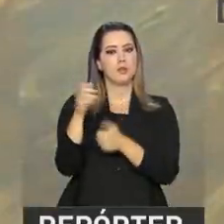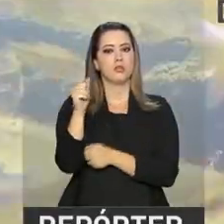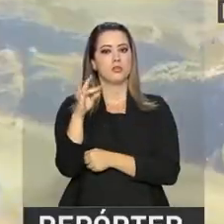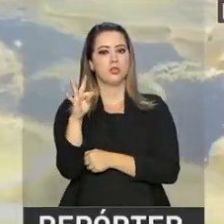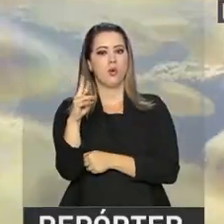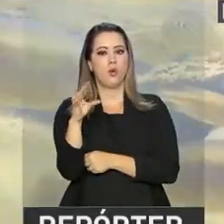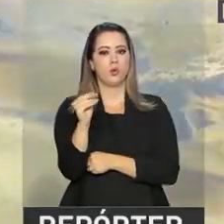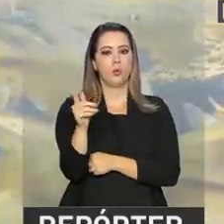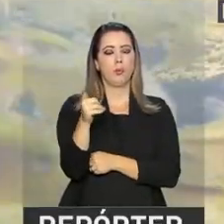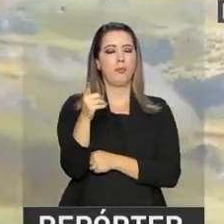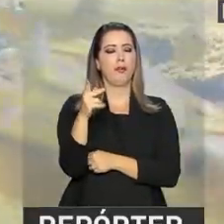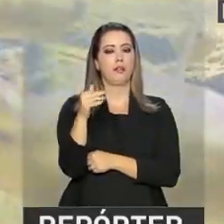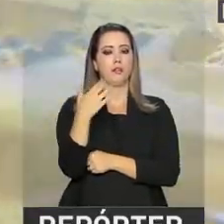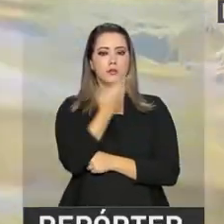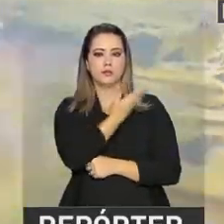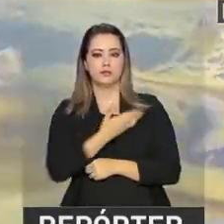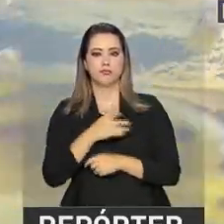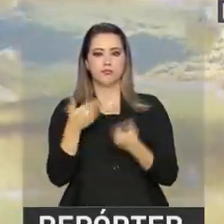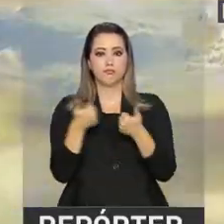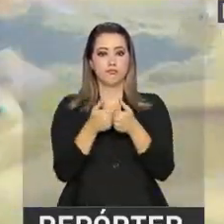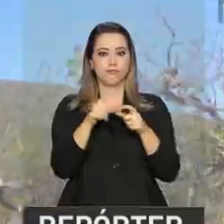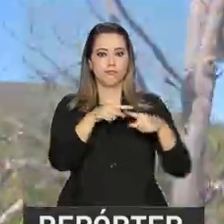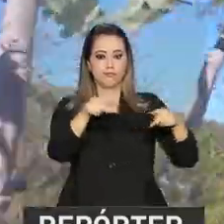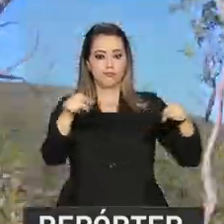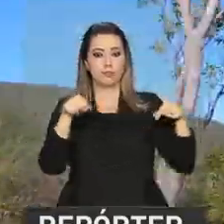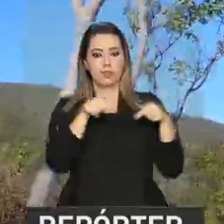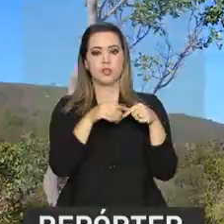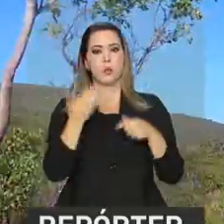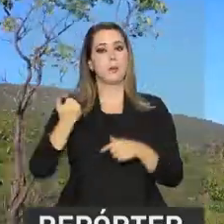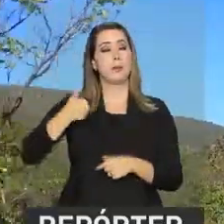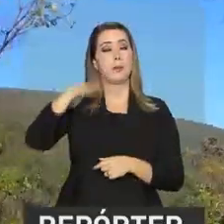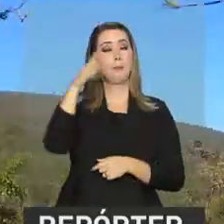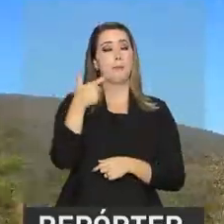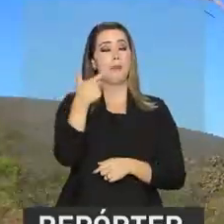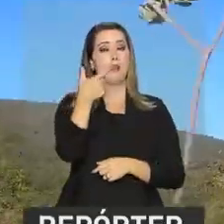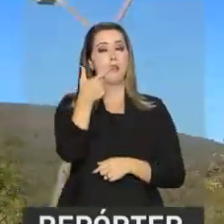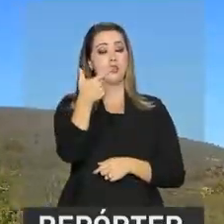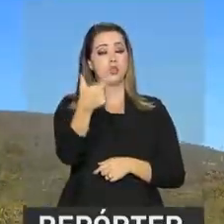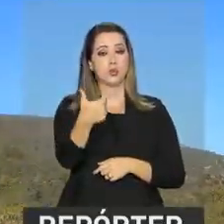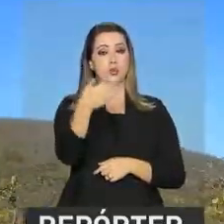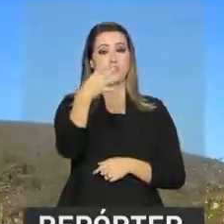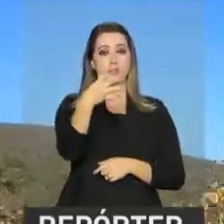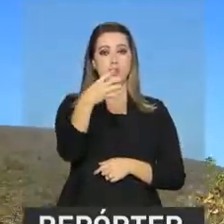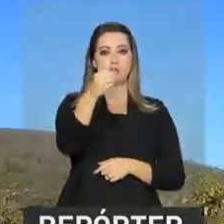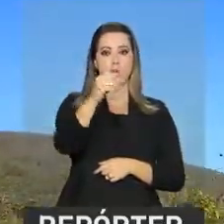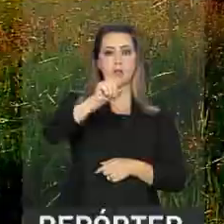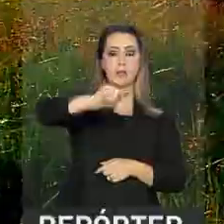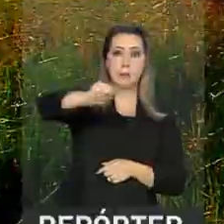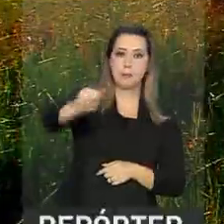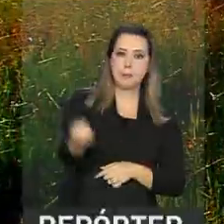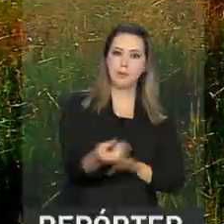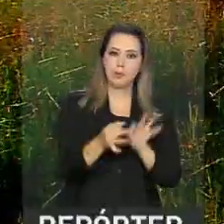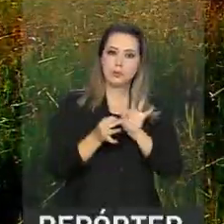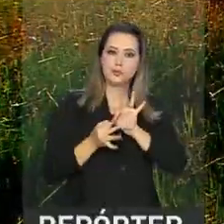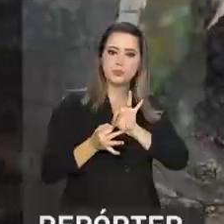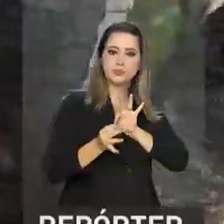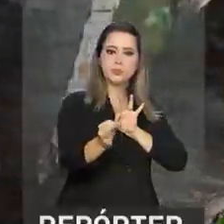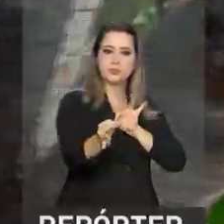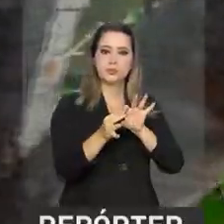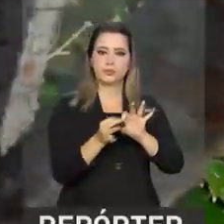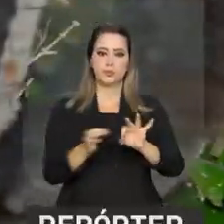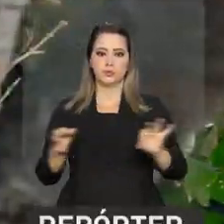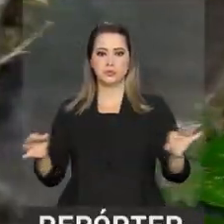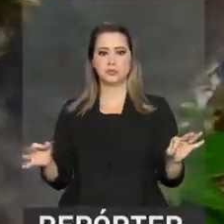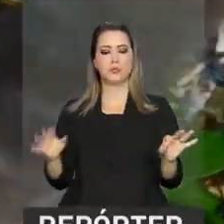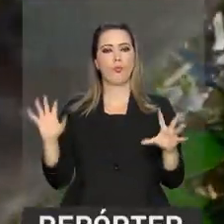Paraíso, Cavalcante e Colinas do Sul. São mais de 240 mil hectares de cerrado. O